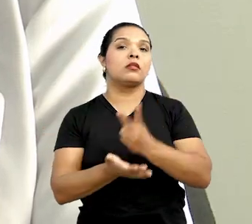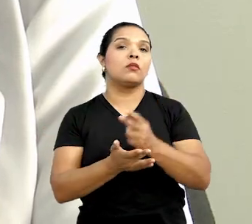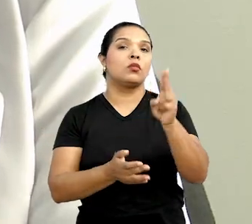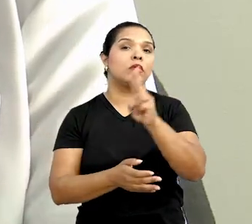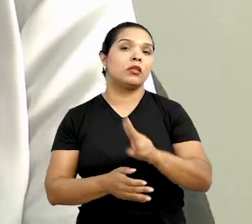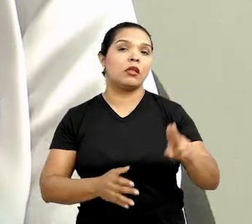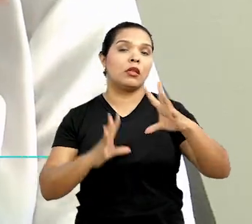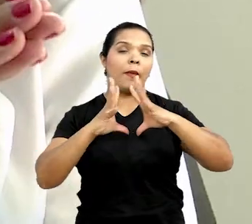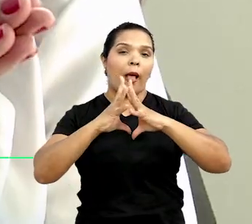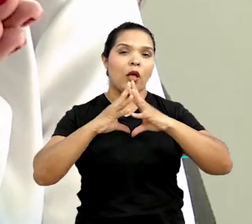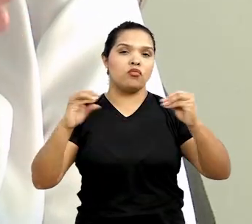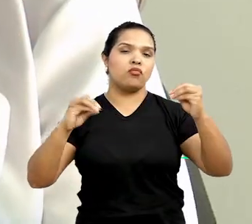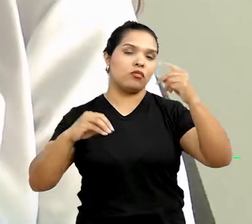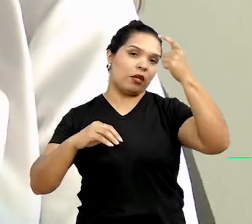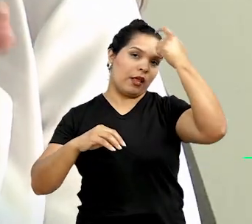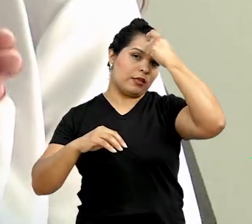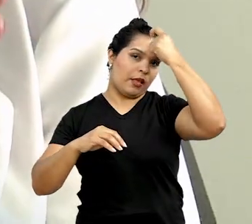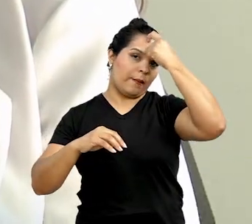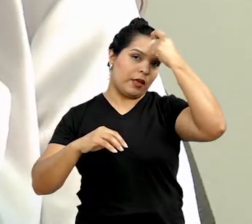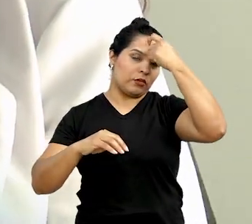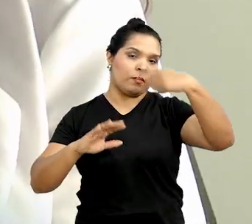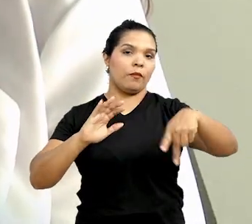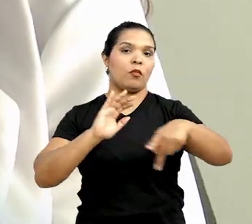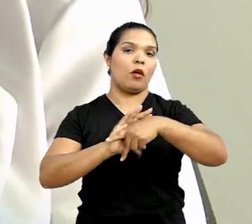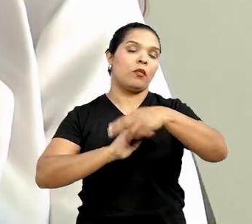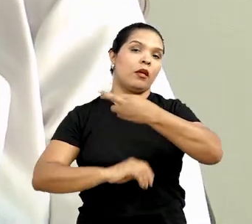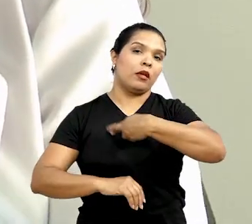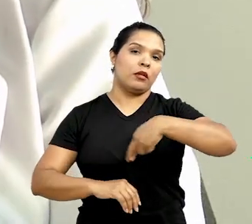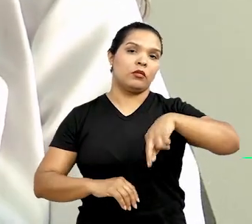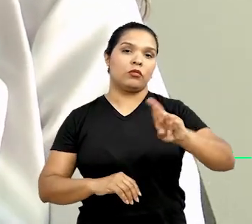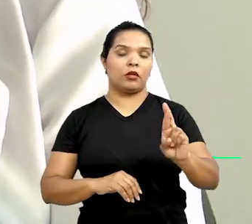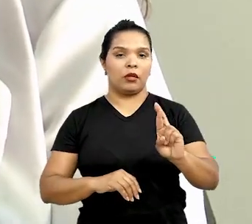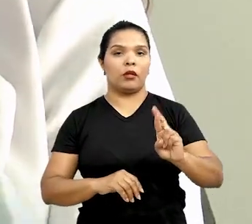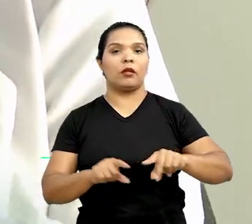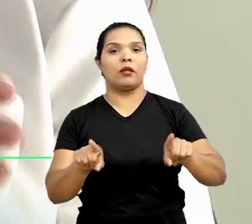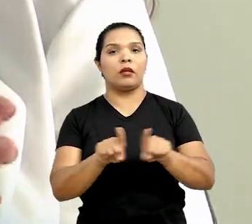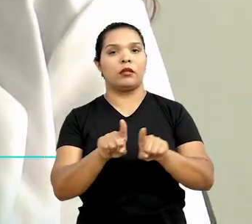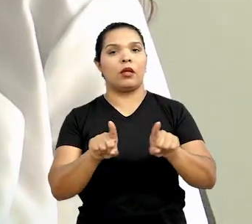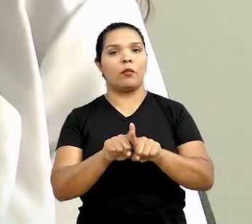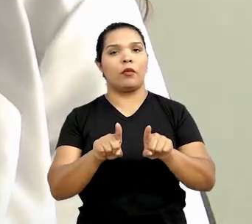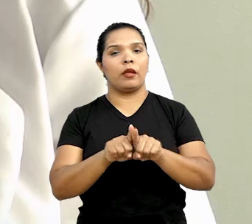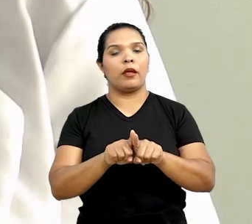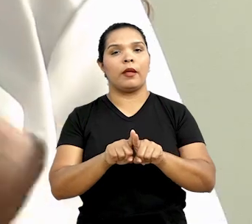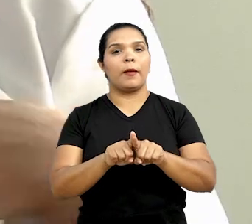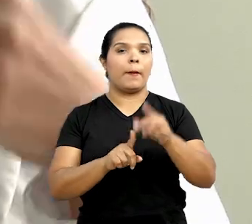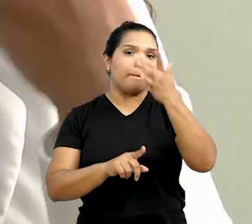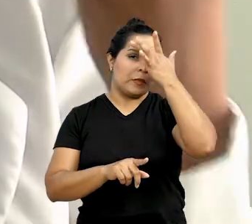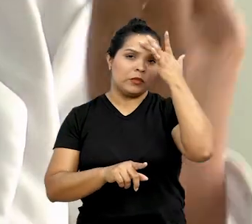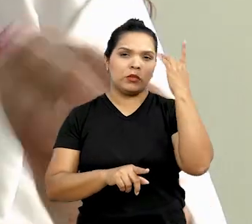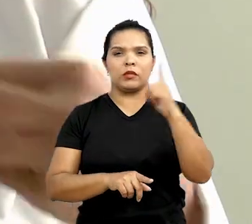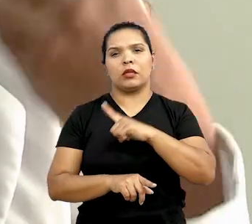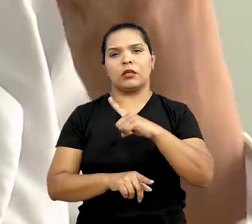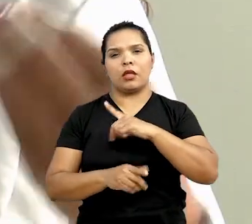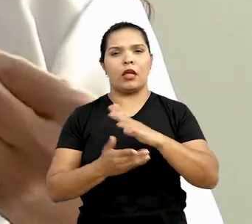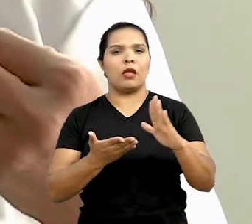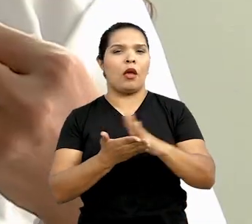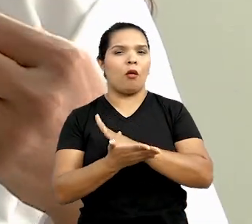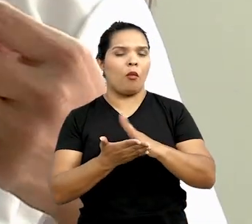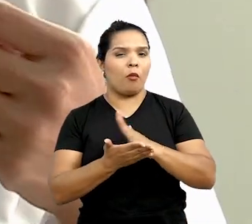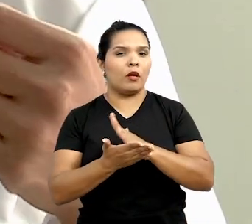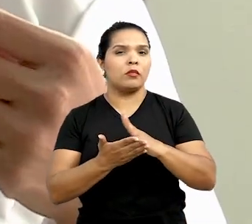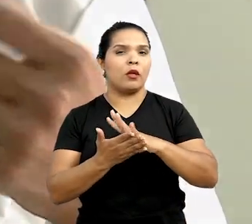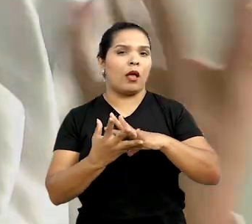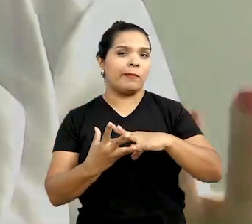muito utilizados para a cura da mente em rituais religiosos, aspectos místicos, pessoas que têm alguns